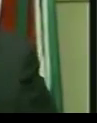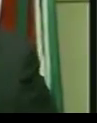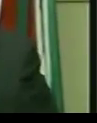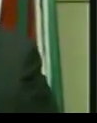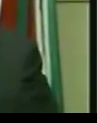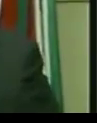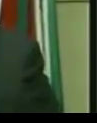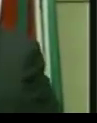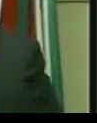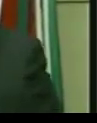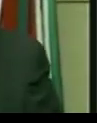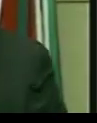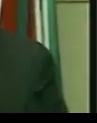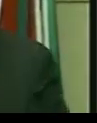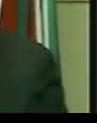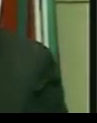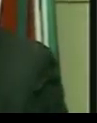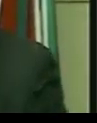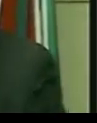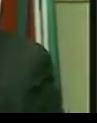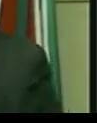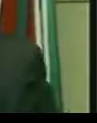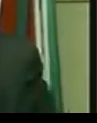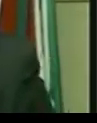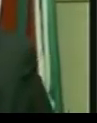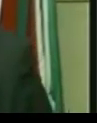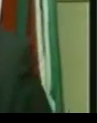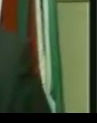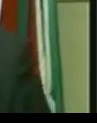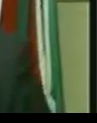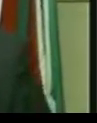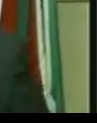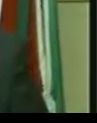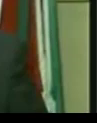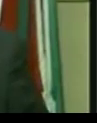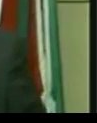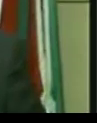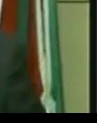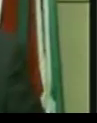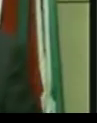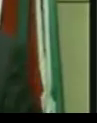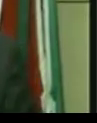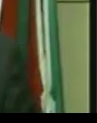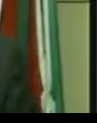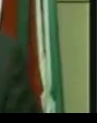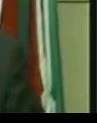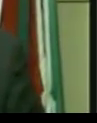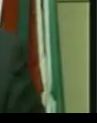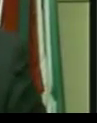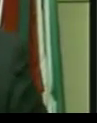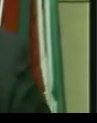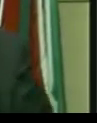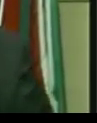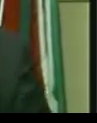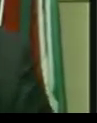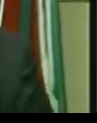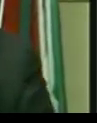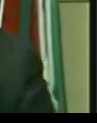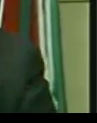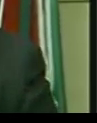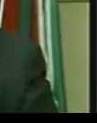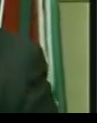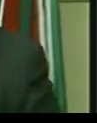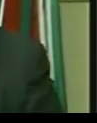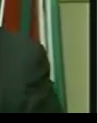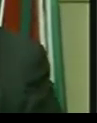estava muito confortável aqui na nossa casa, porque nós também colocamos várias perguntas e ele nos respondeu. E esperamos,